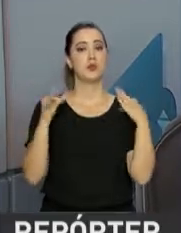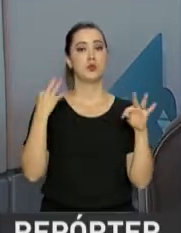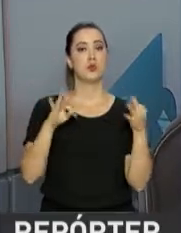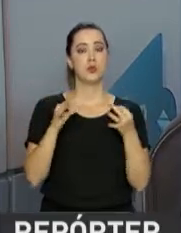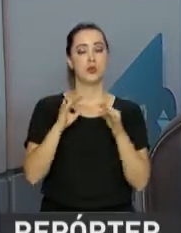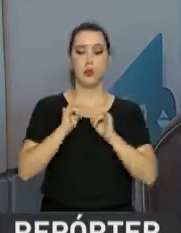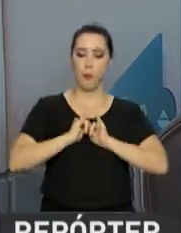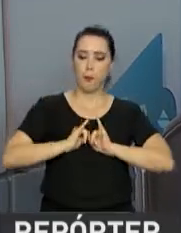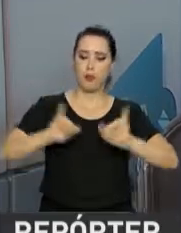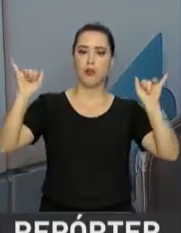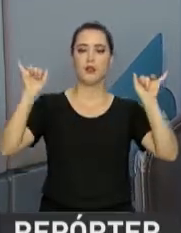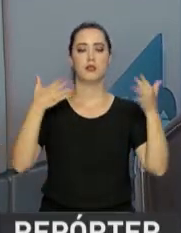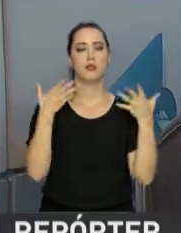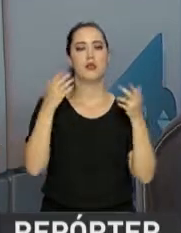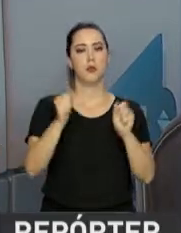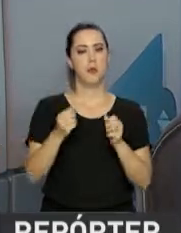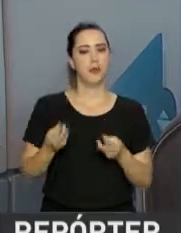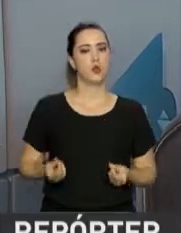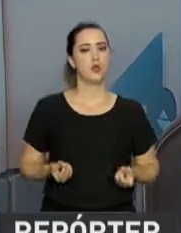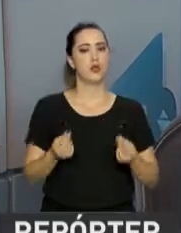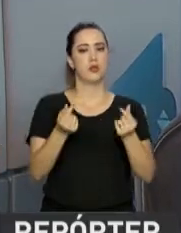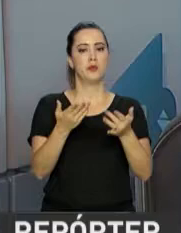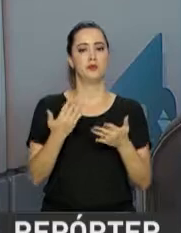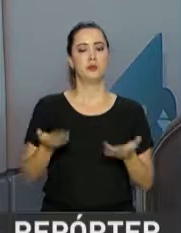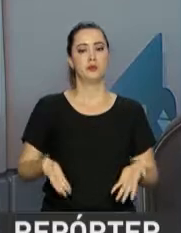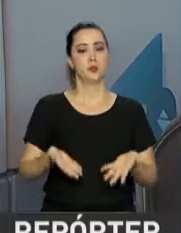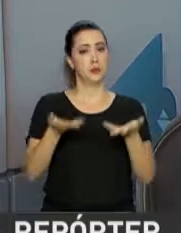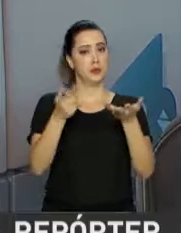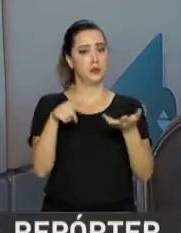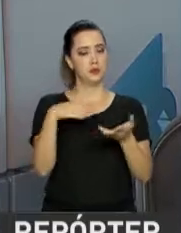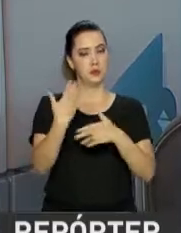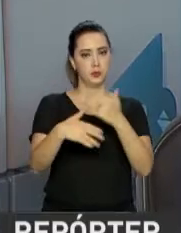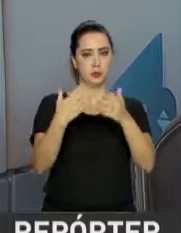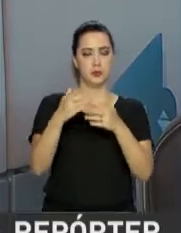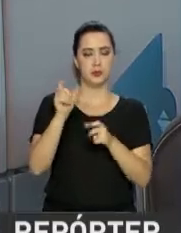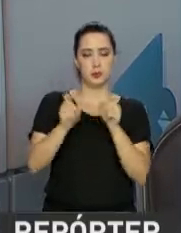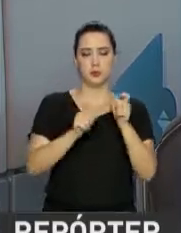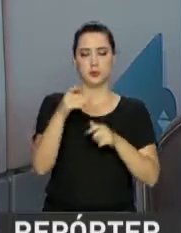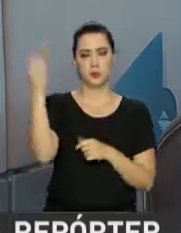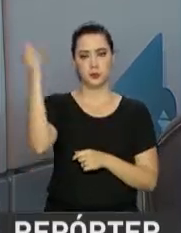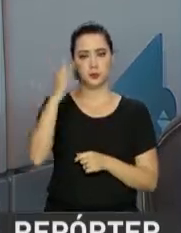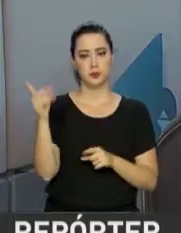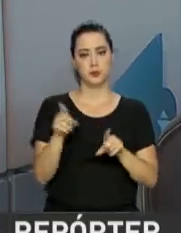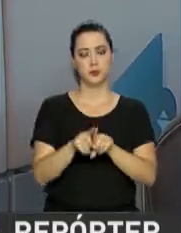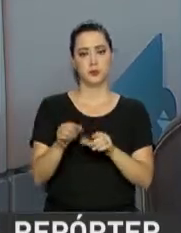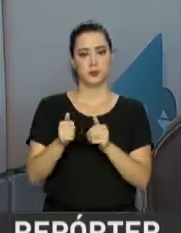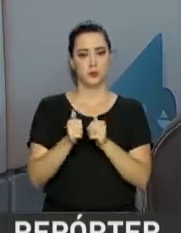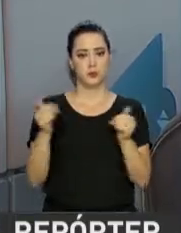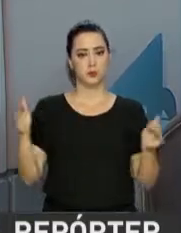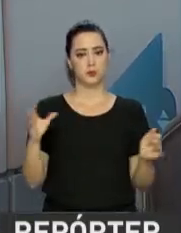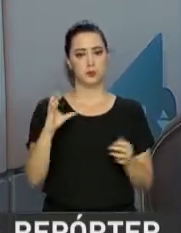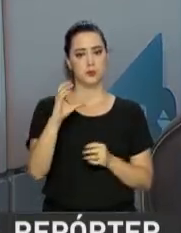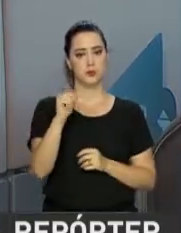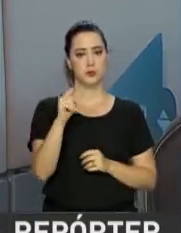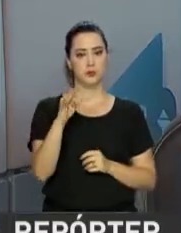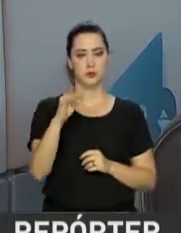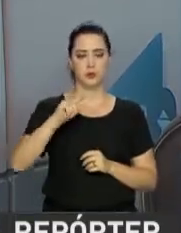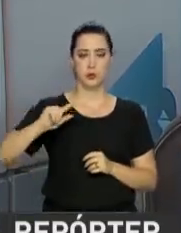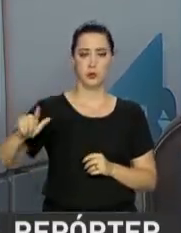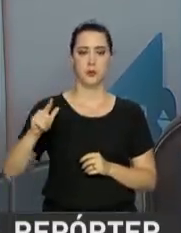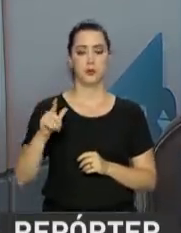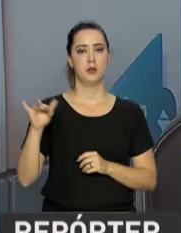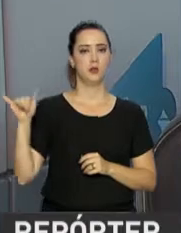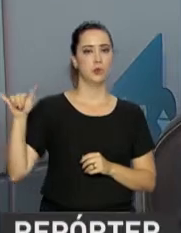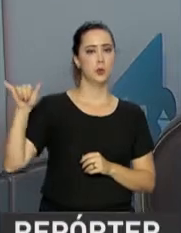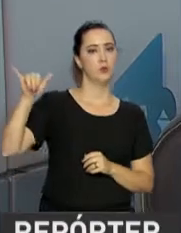divulgação com muito mais recursos que ela dispõe para trazer mais gente para o Brasil. A abertura do capital das companhias aéreas para